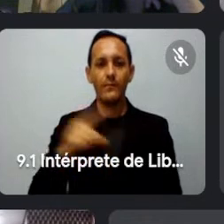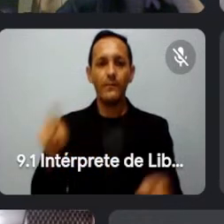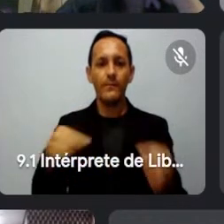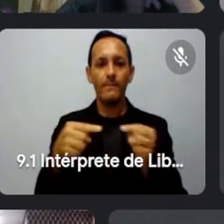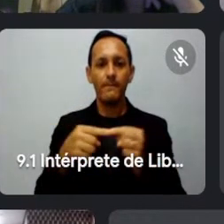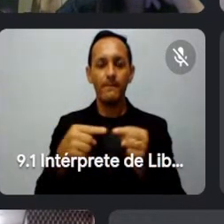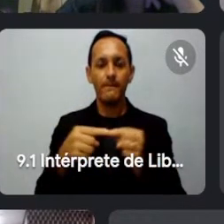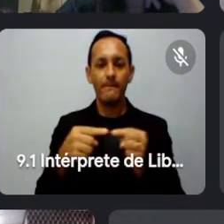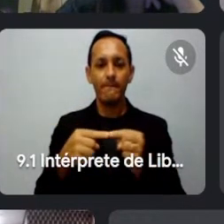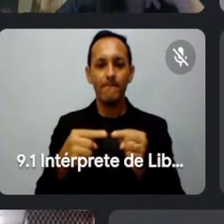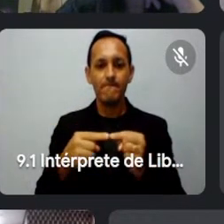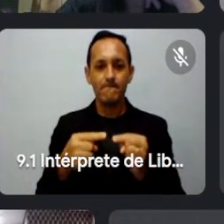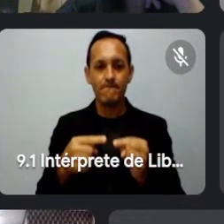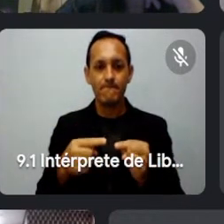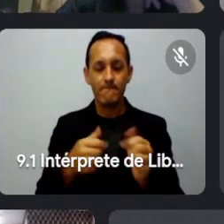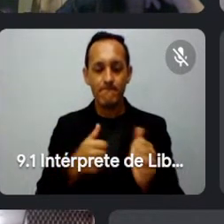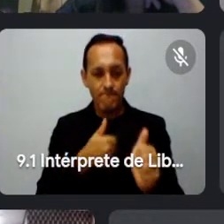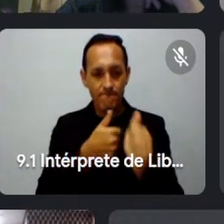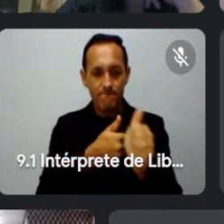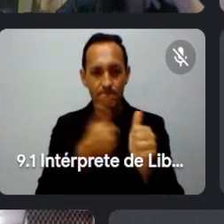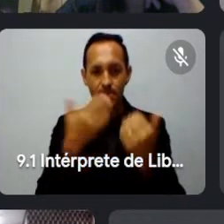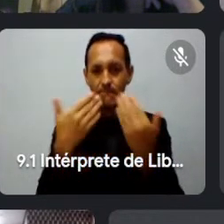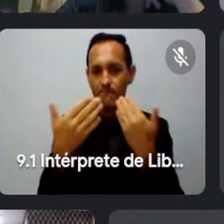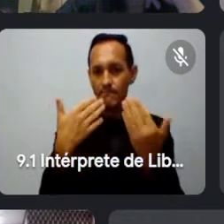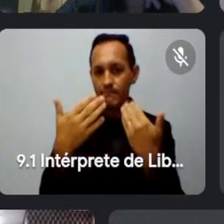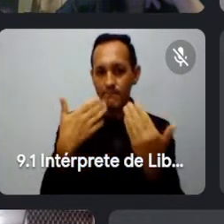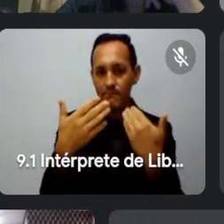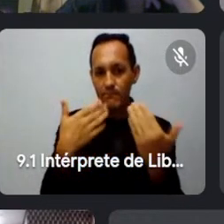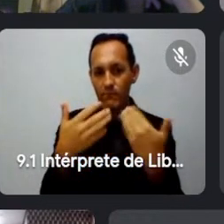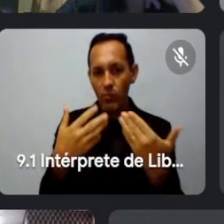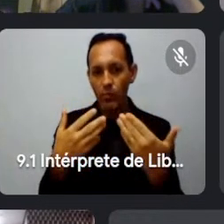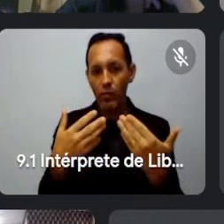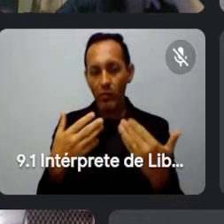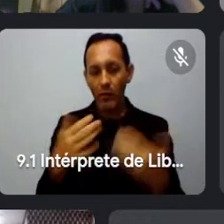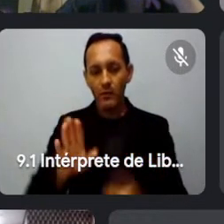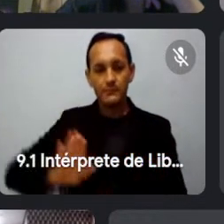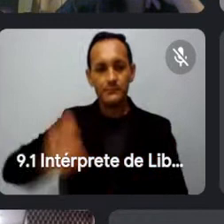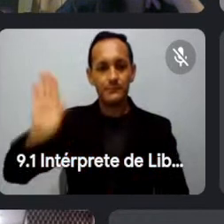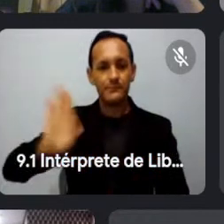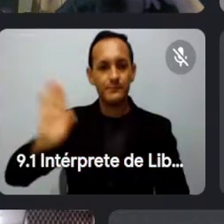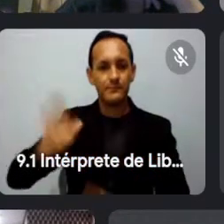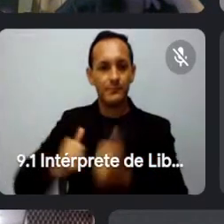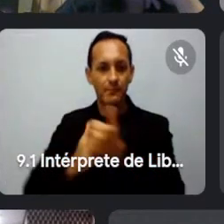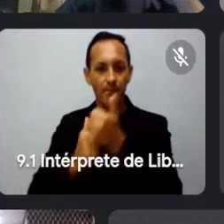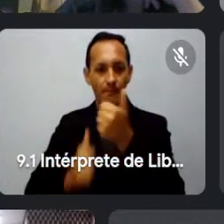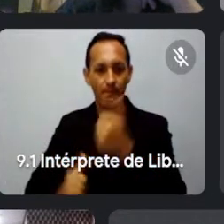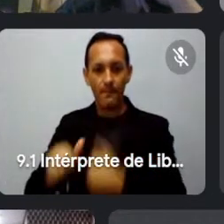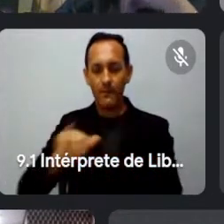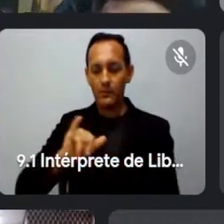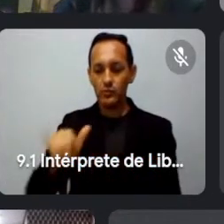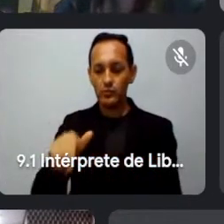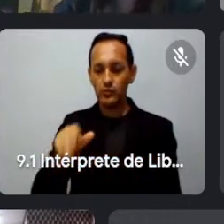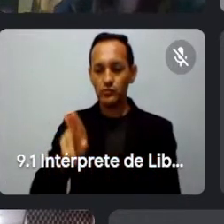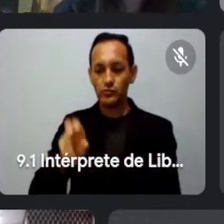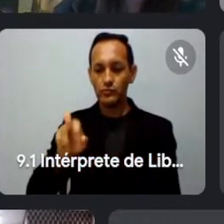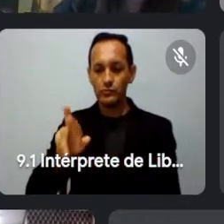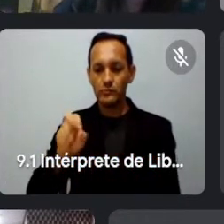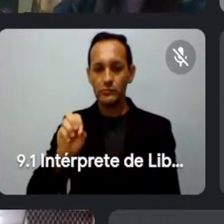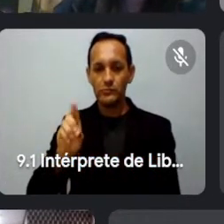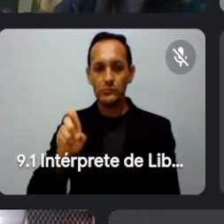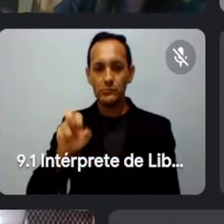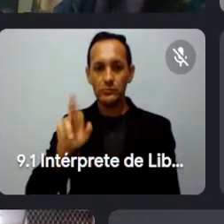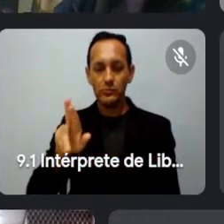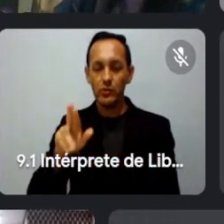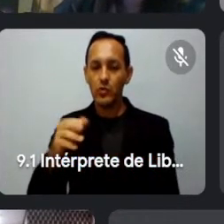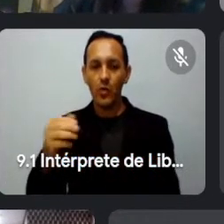ele não presente ou a conversa entre o candidato a vice Jurandir e o Senhor vanesse então ele é